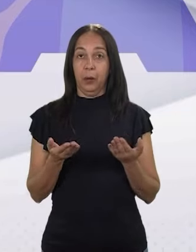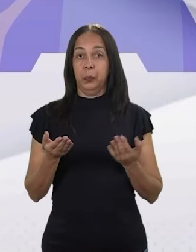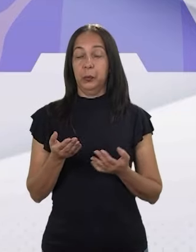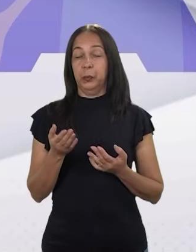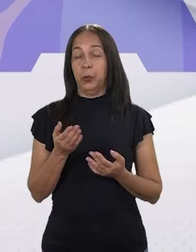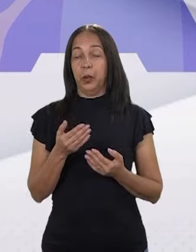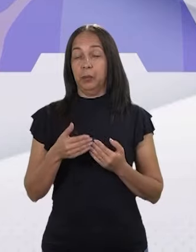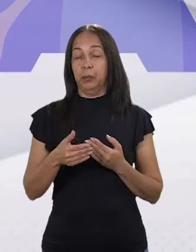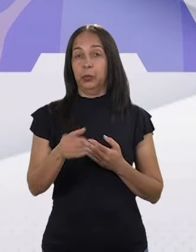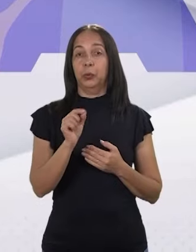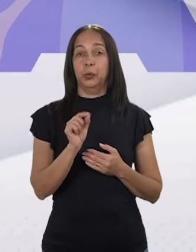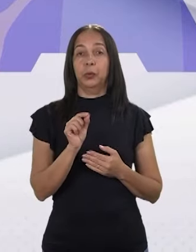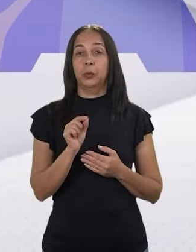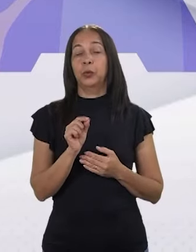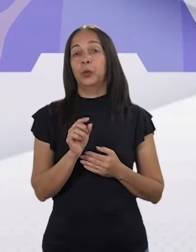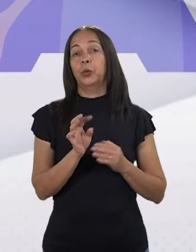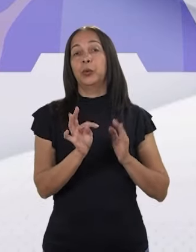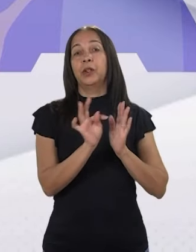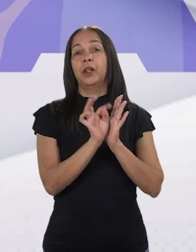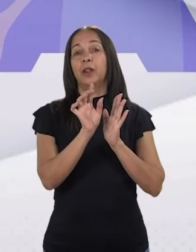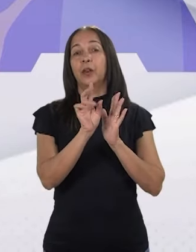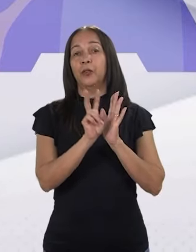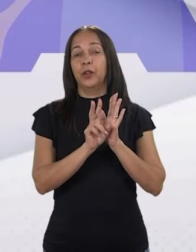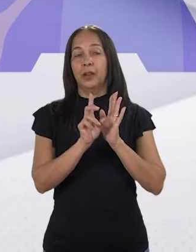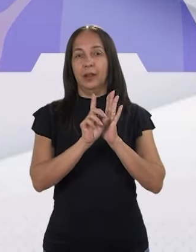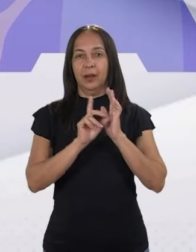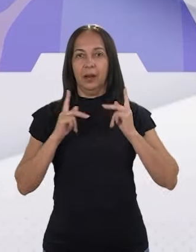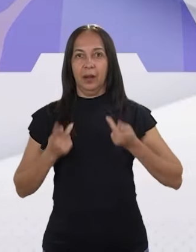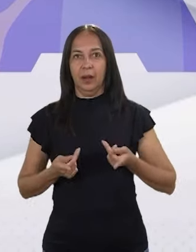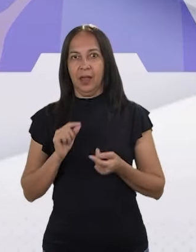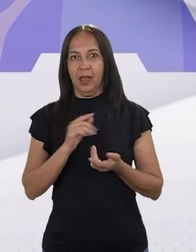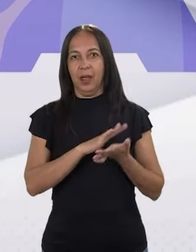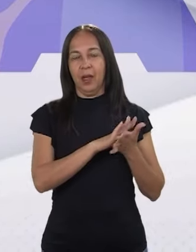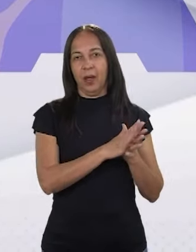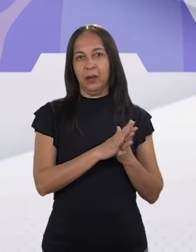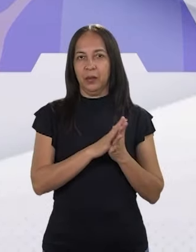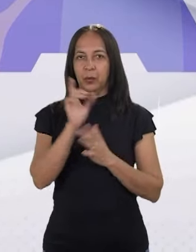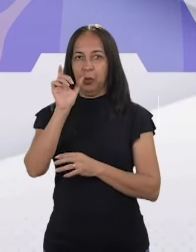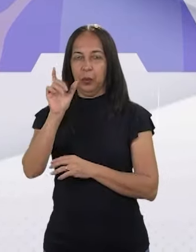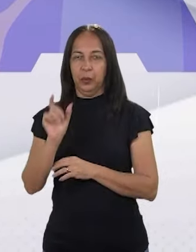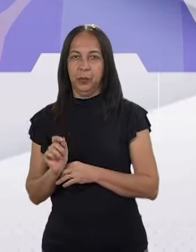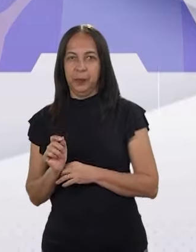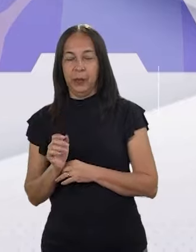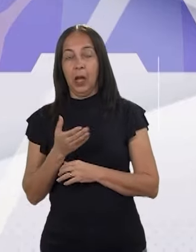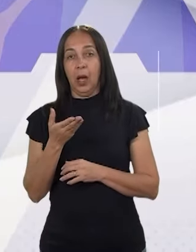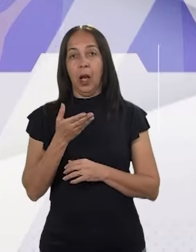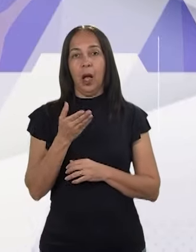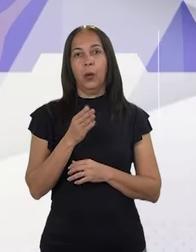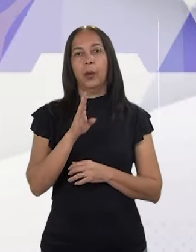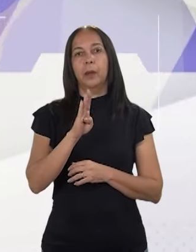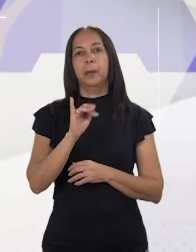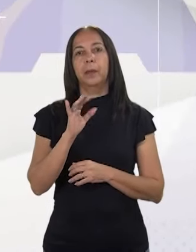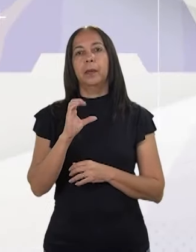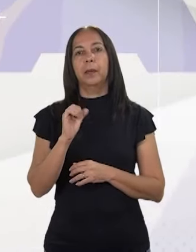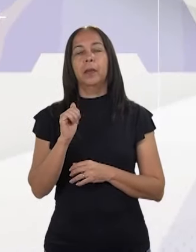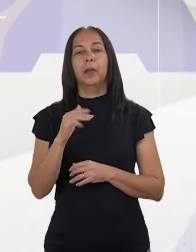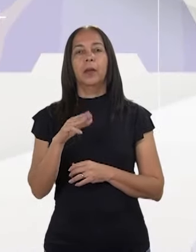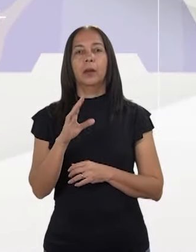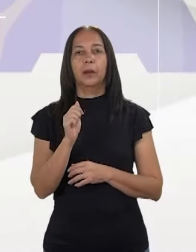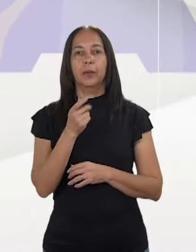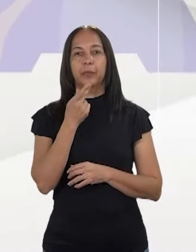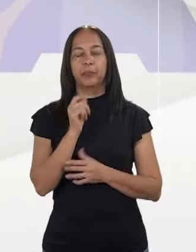estamos de volta com o segundo bloco do TV DH que nesta edição fala sobre racismo algorítmico agora a gente acompanha a repórter